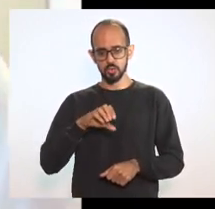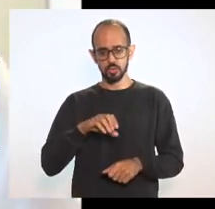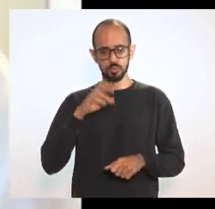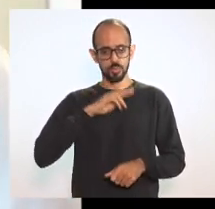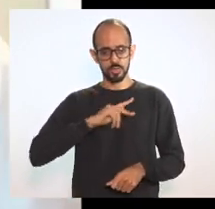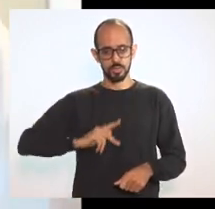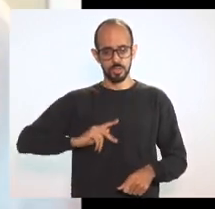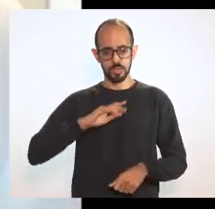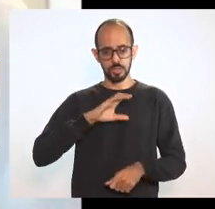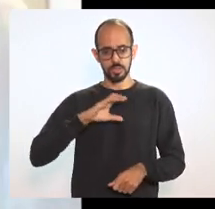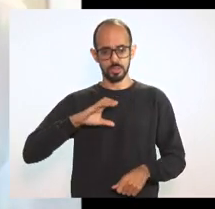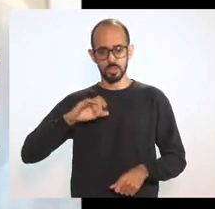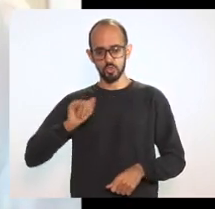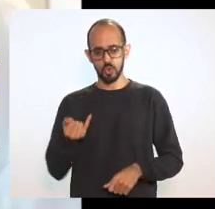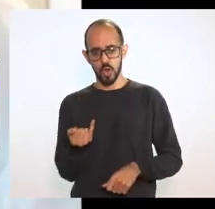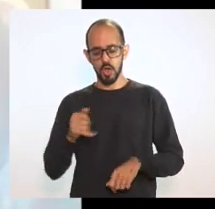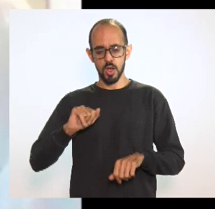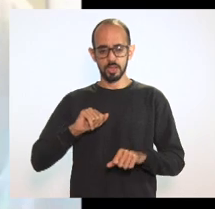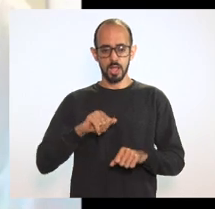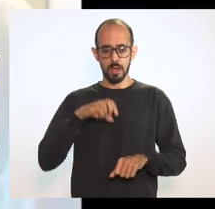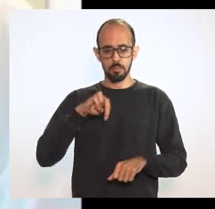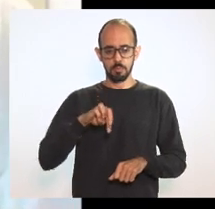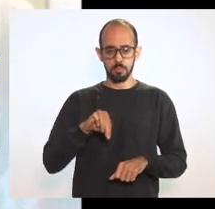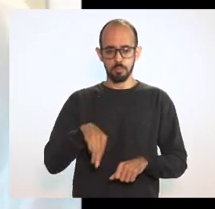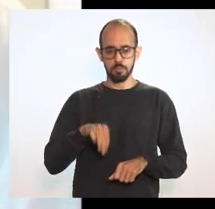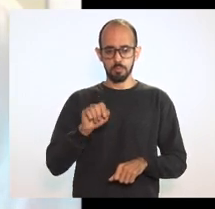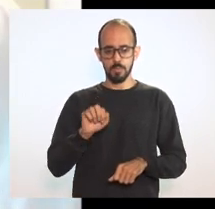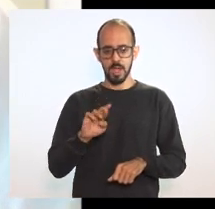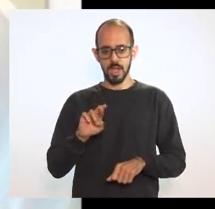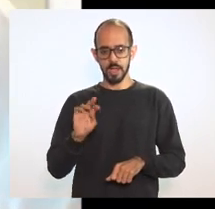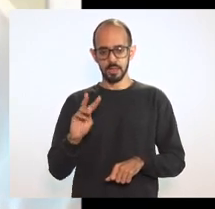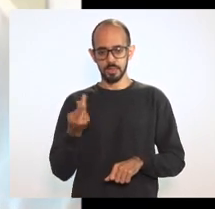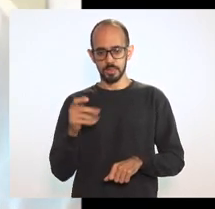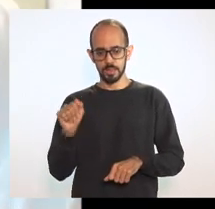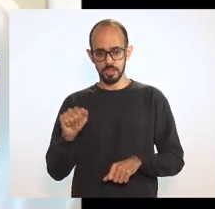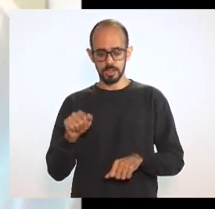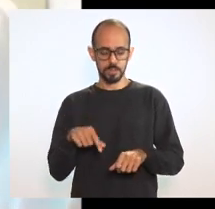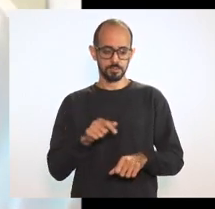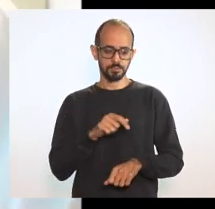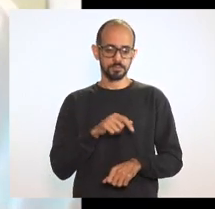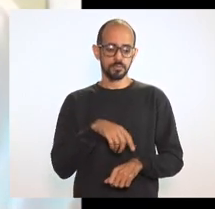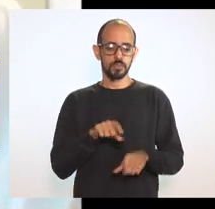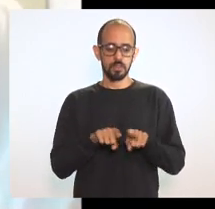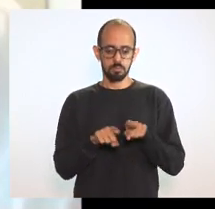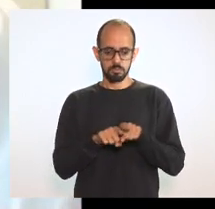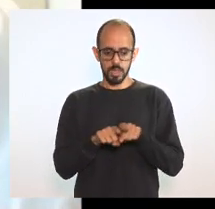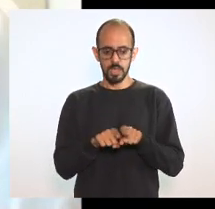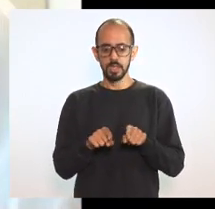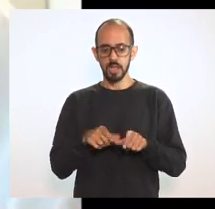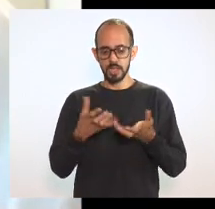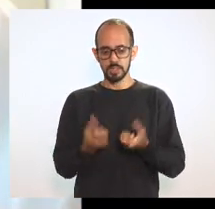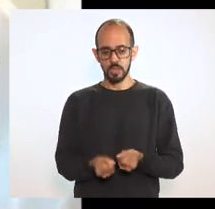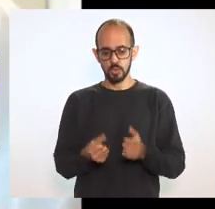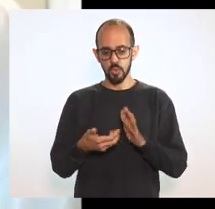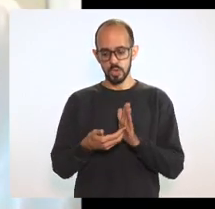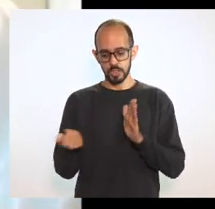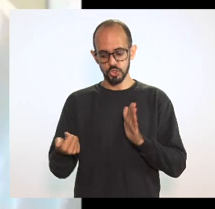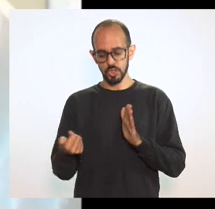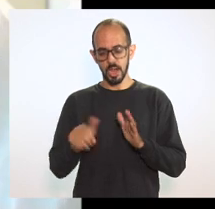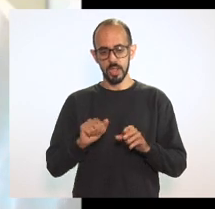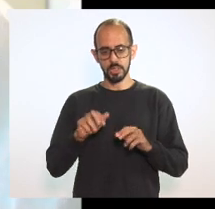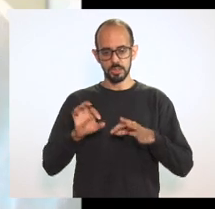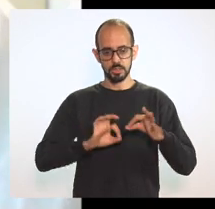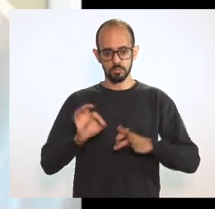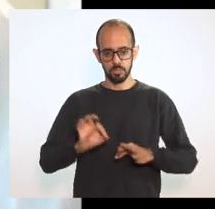Marta Rocha, presidente da Comissão de Saúde, por haverem retirado de pauta esse projeto que previa que